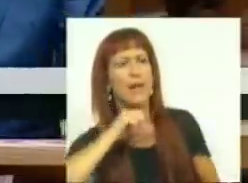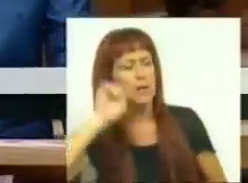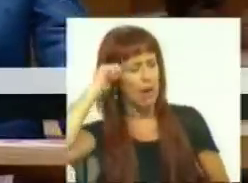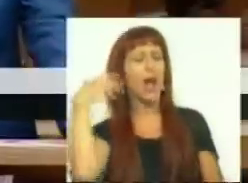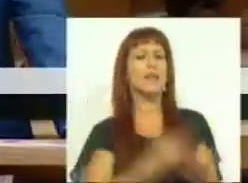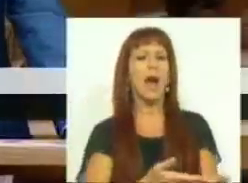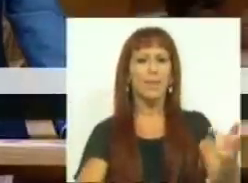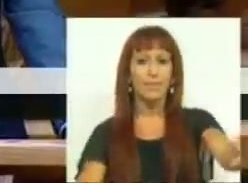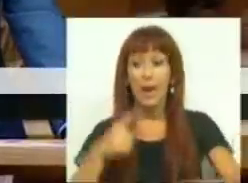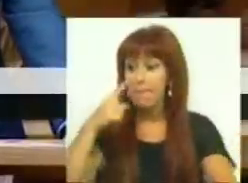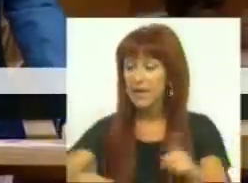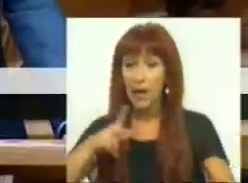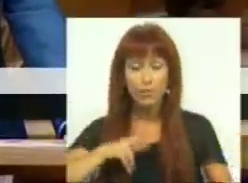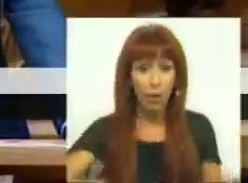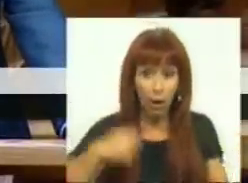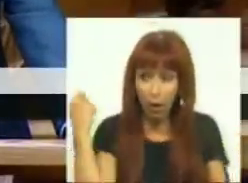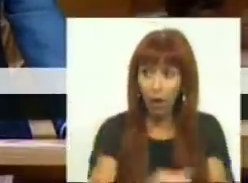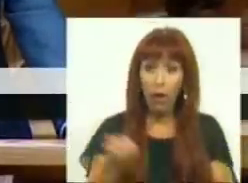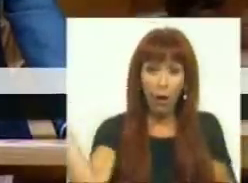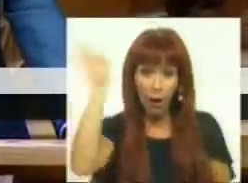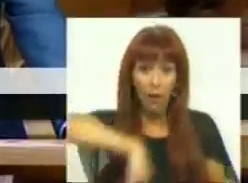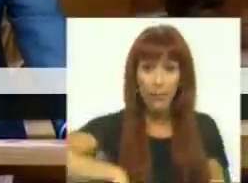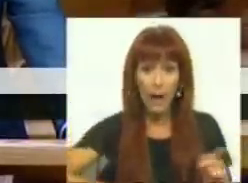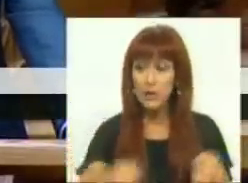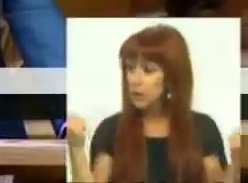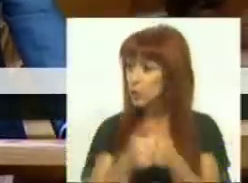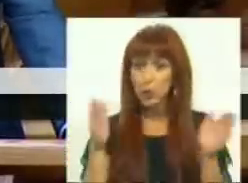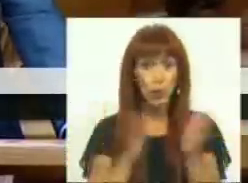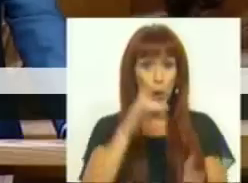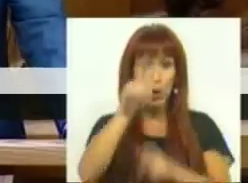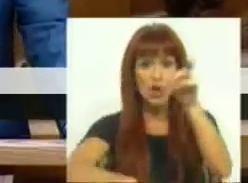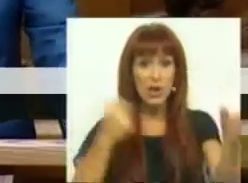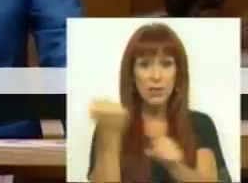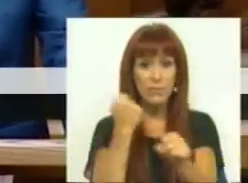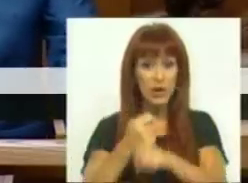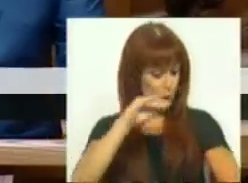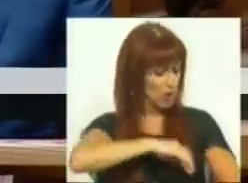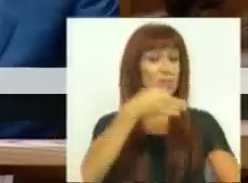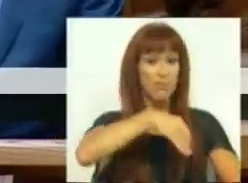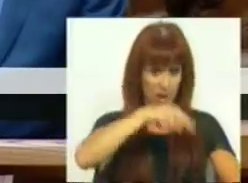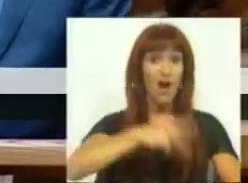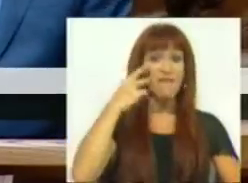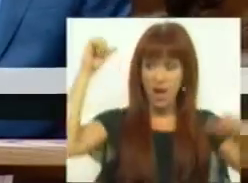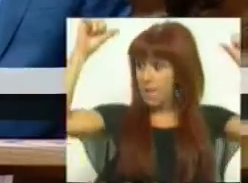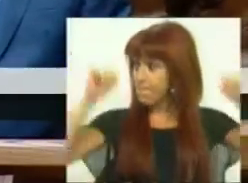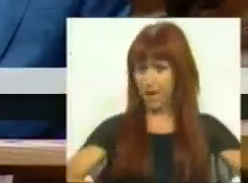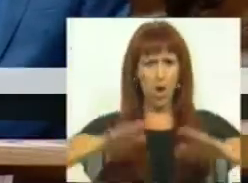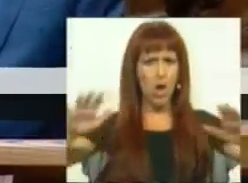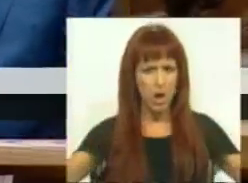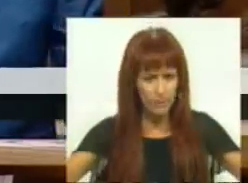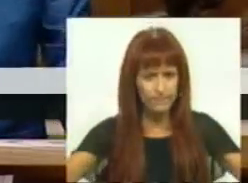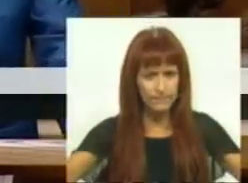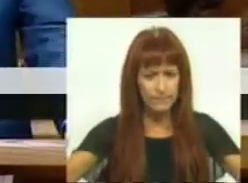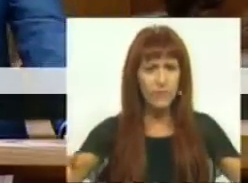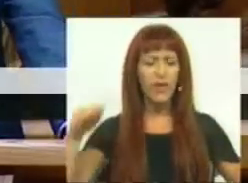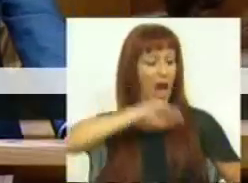famílias. Metade de Portugal vai pagar mais e todos os trabalhadores e pensionistas vão viver pior.